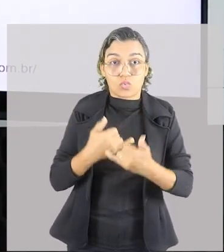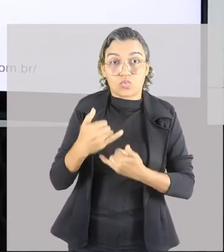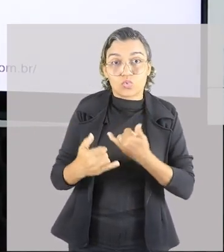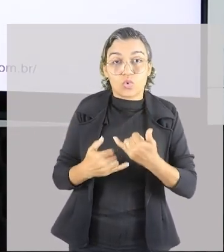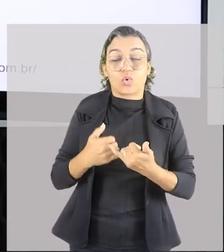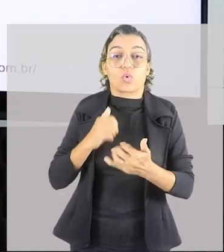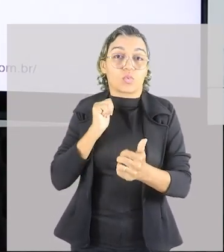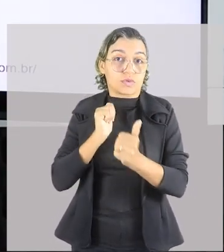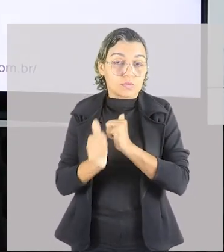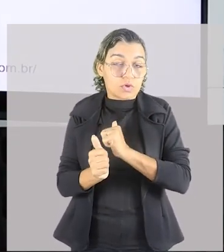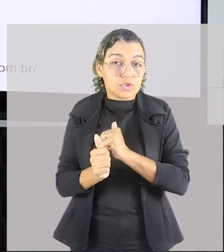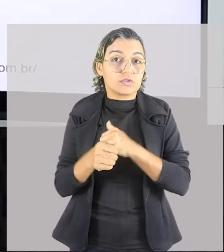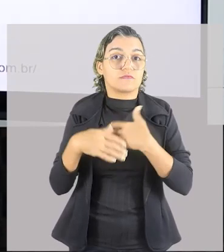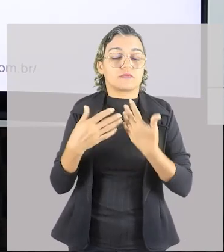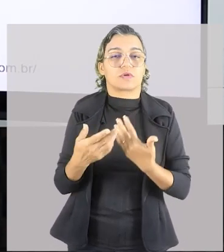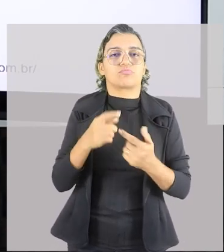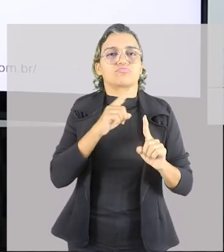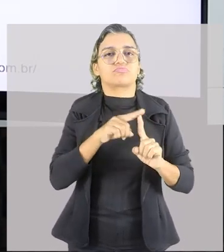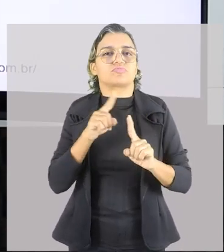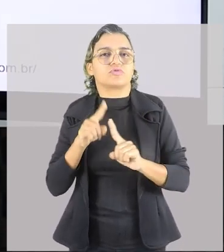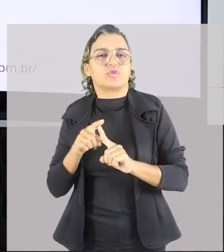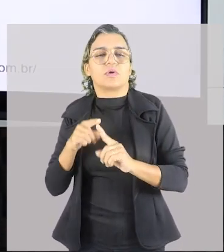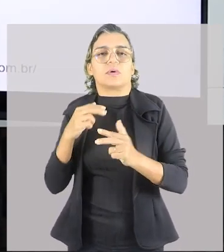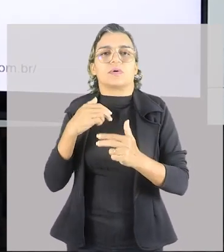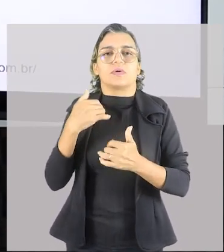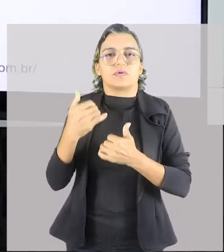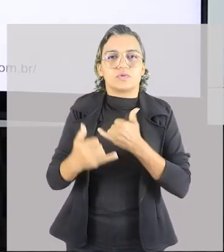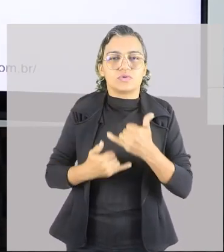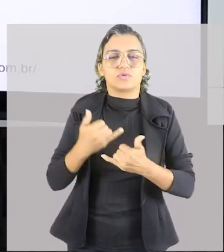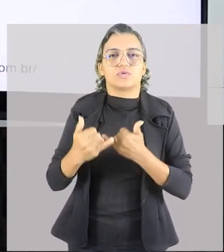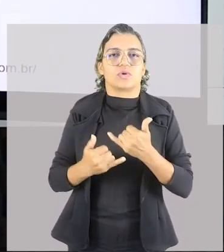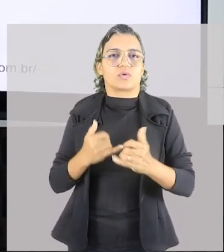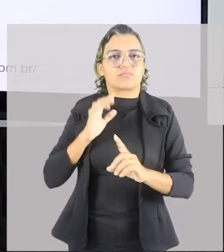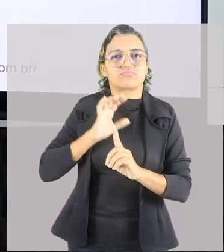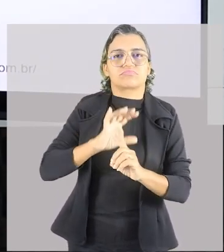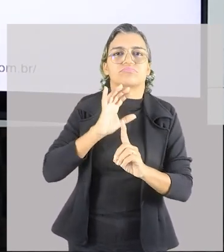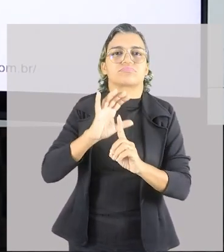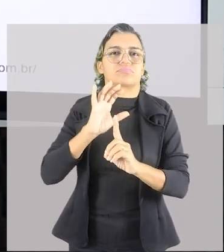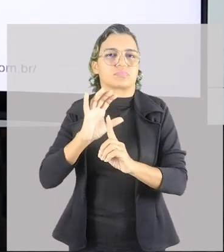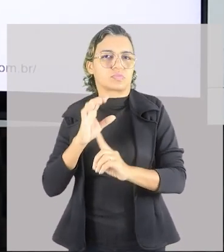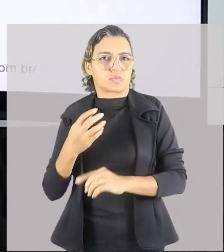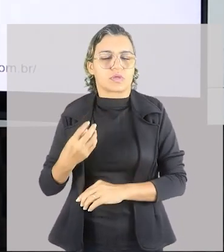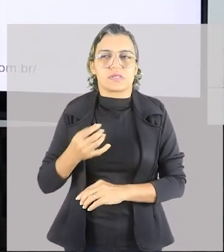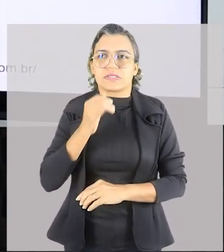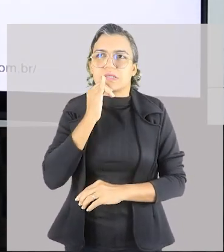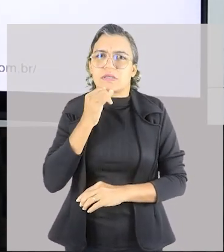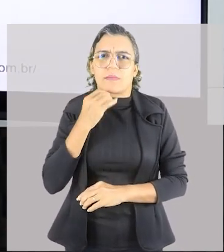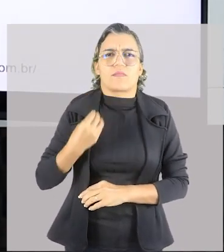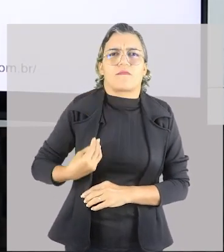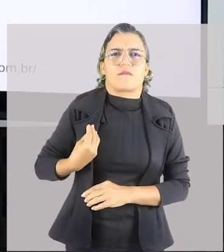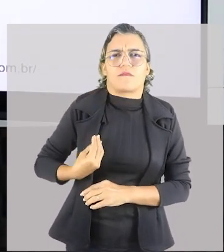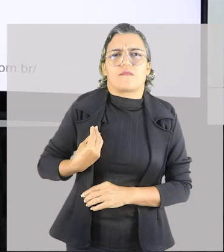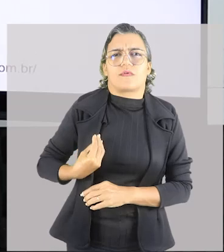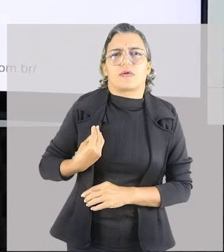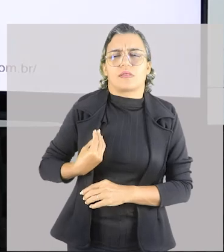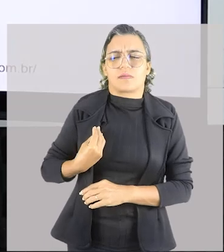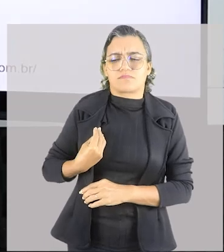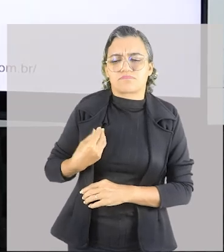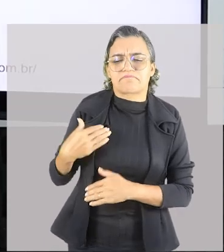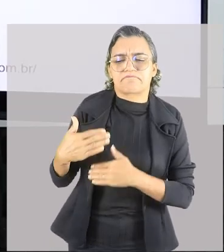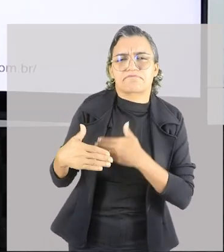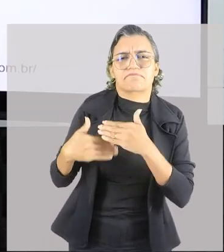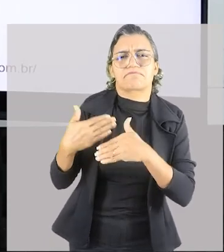esses jogos, eles são utilizados para dar vivência àqueles praticantes, a